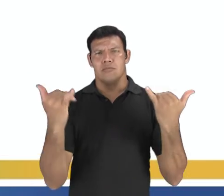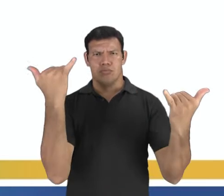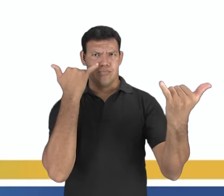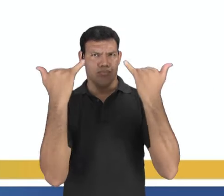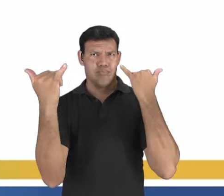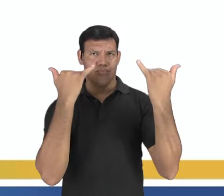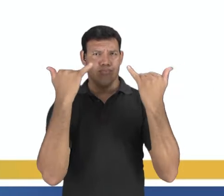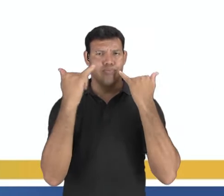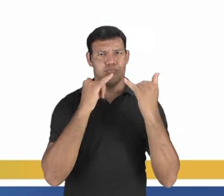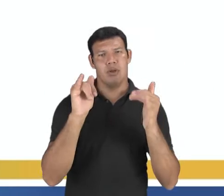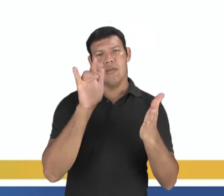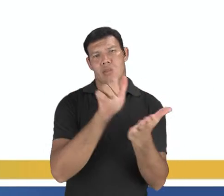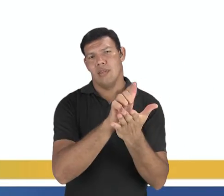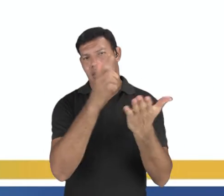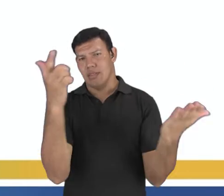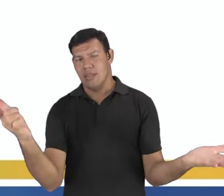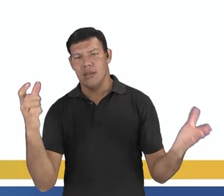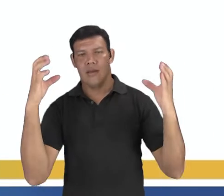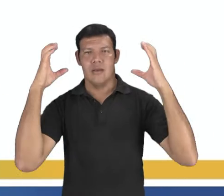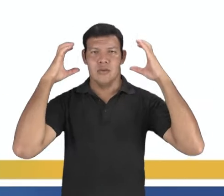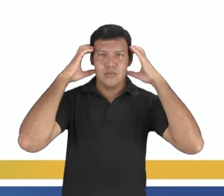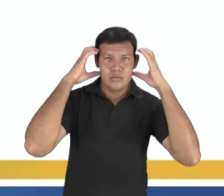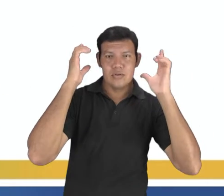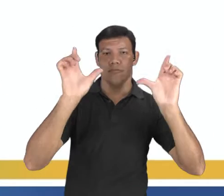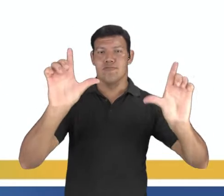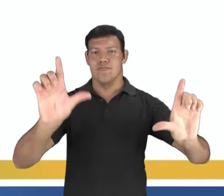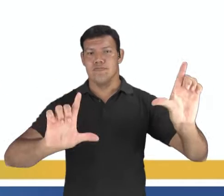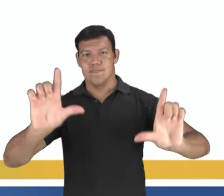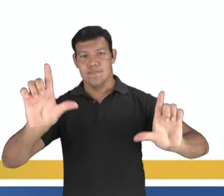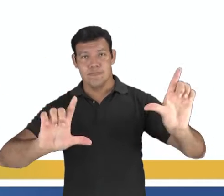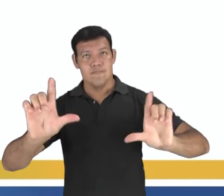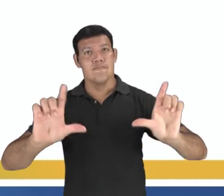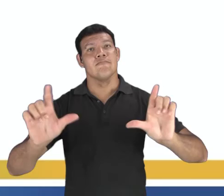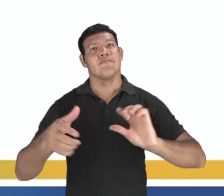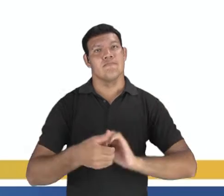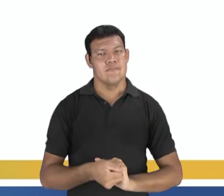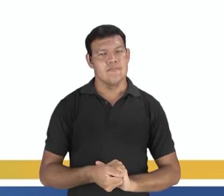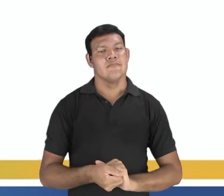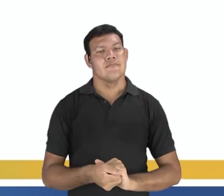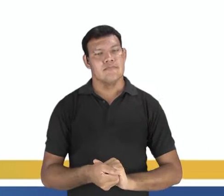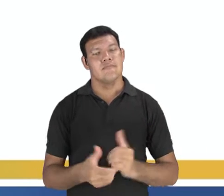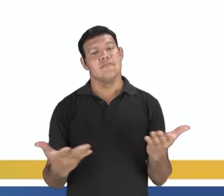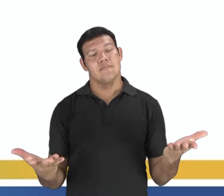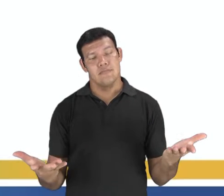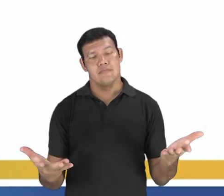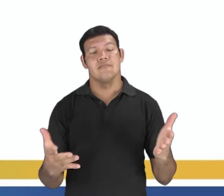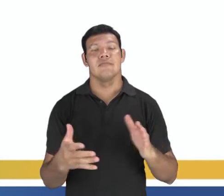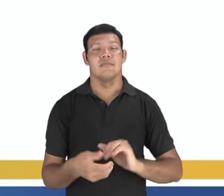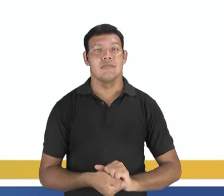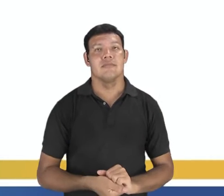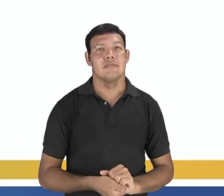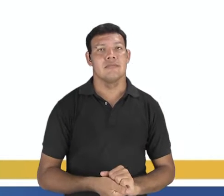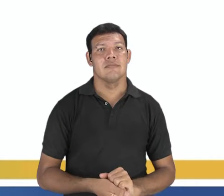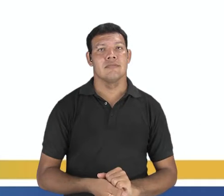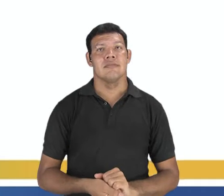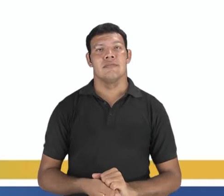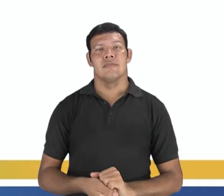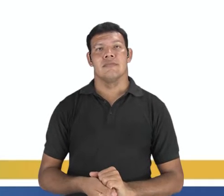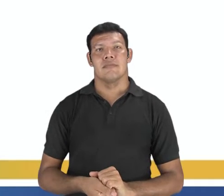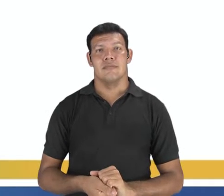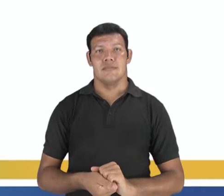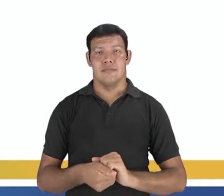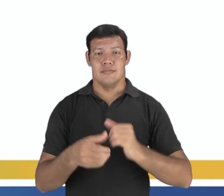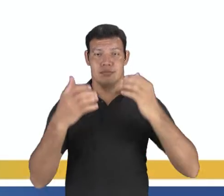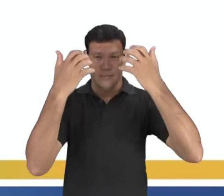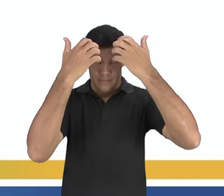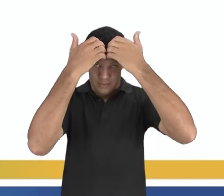bombardeado pelo jornal, o rádio e a TV, representando os meios de comunicação, né? Temos aí uma cabeça, né,